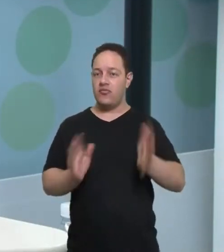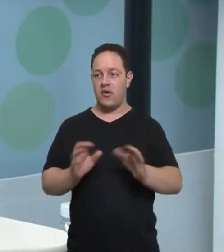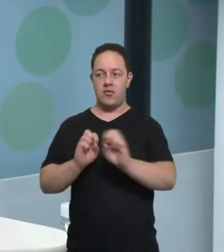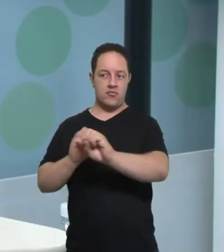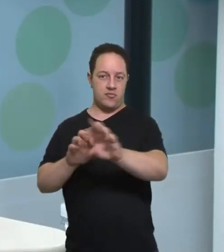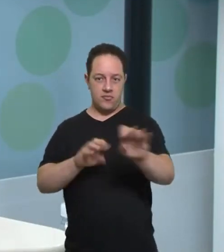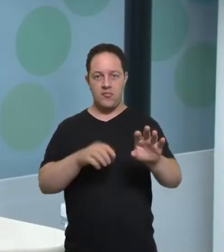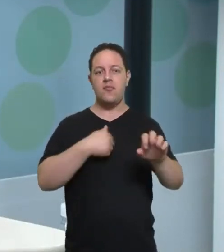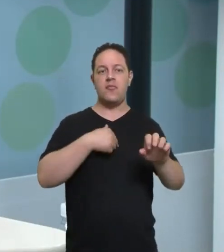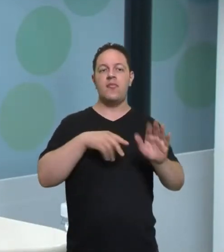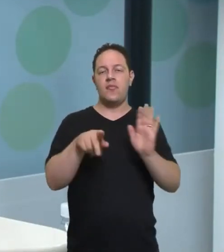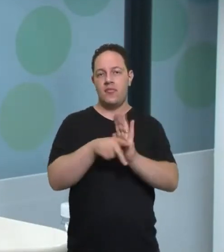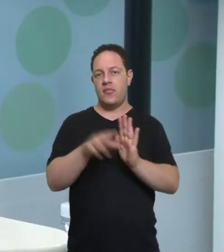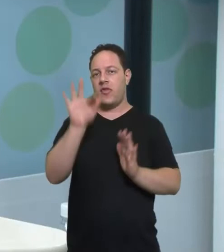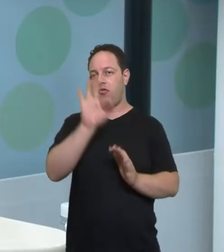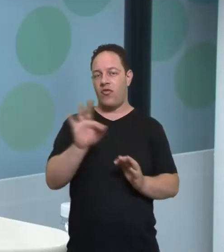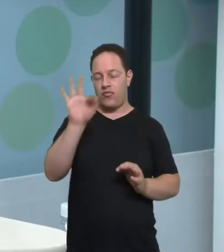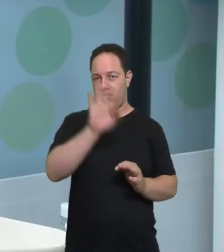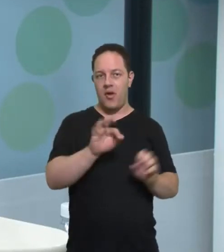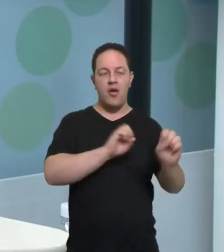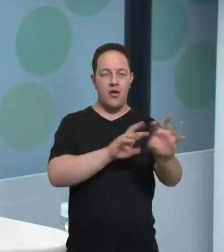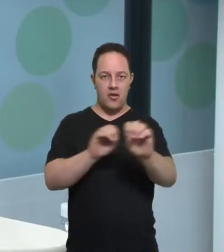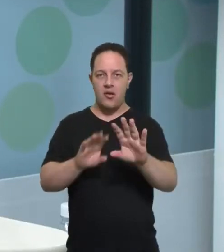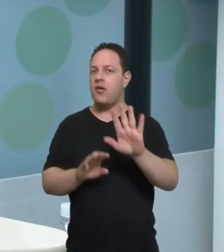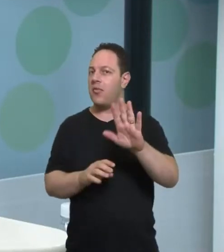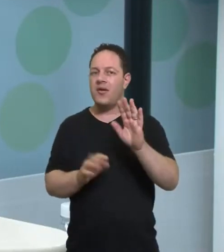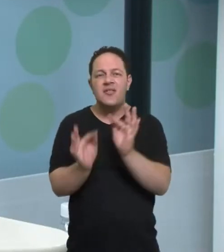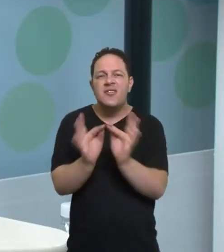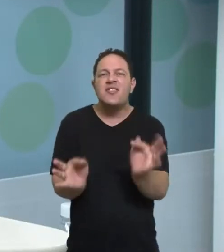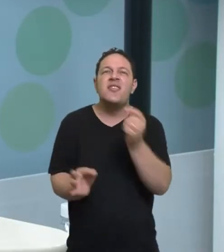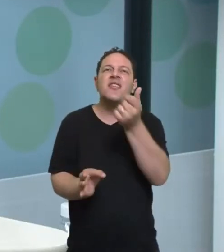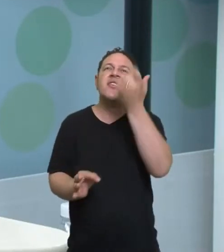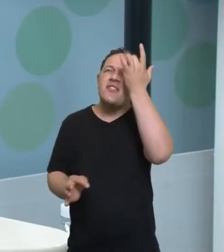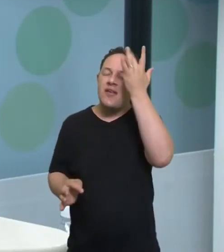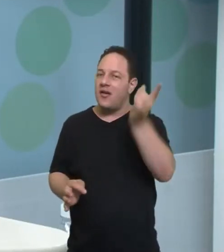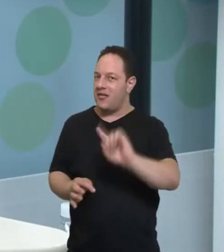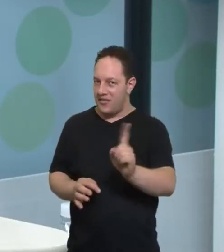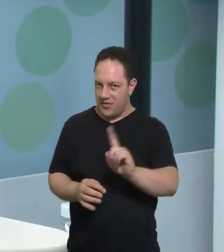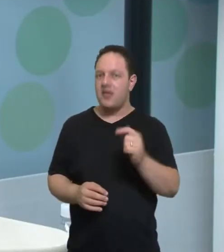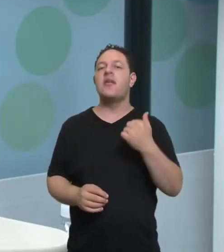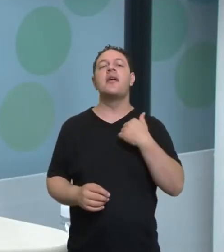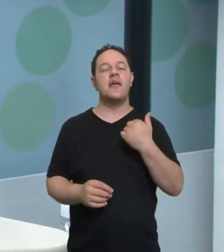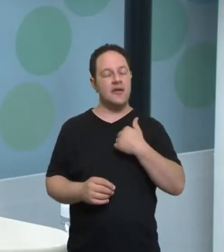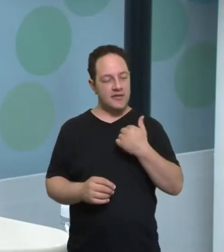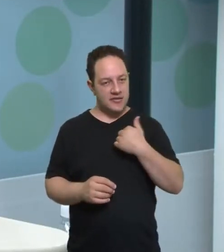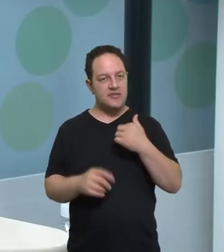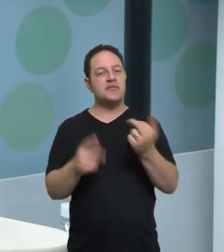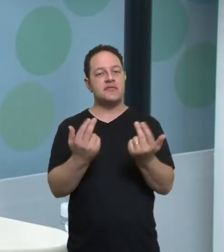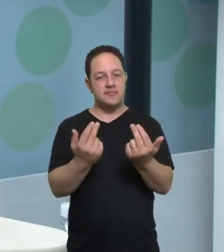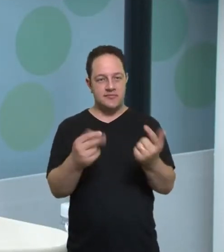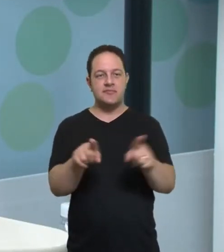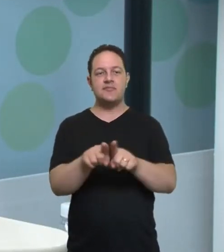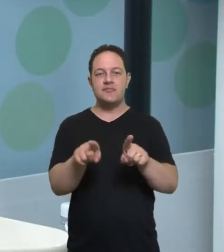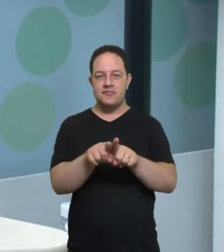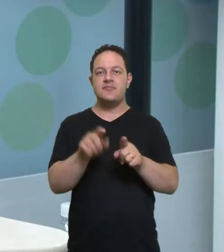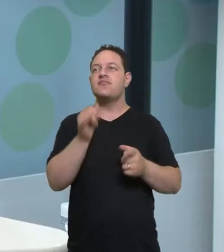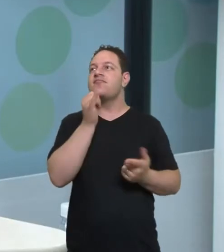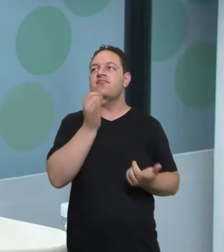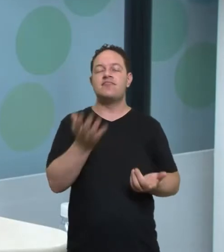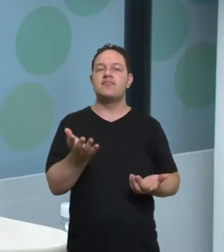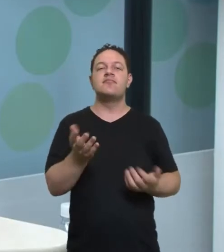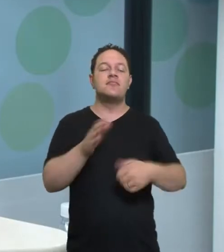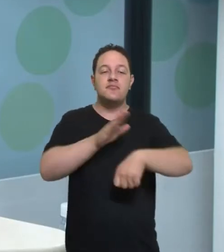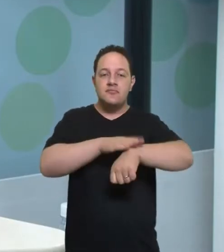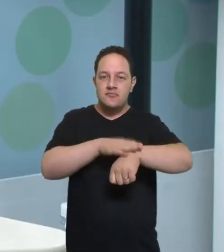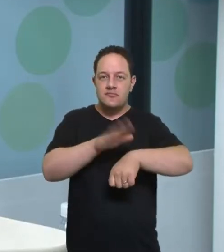formador sou professor universitário e não foi tão simples assim né eu tive lá também vamos